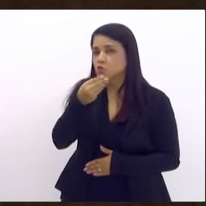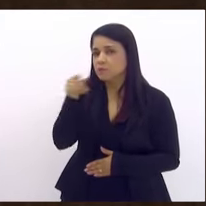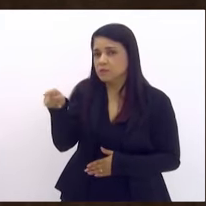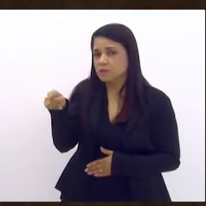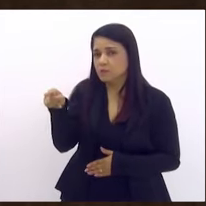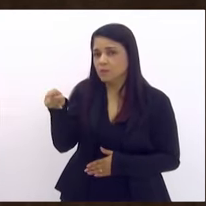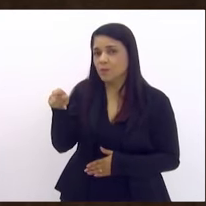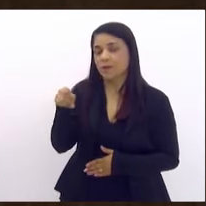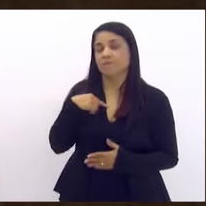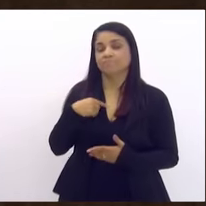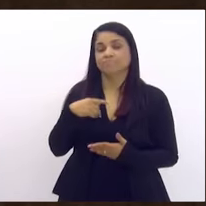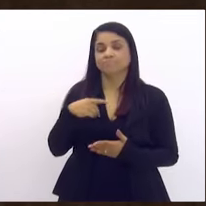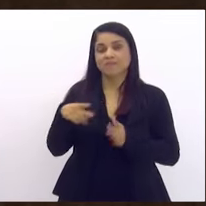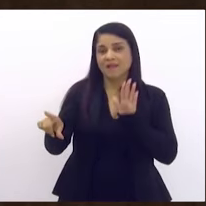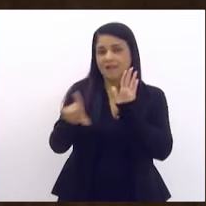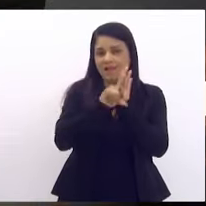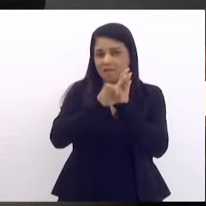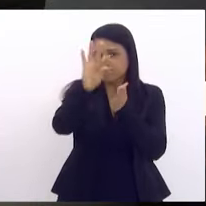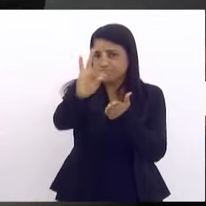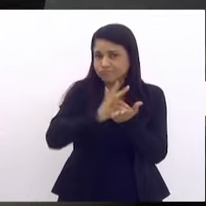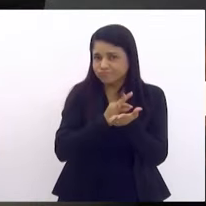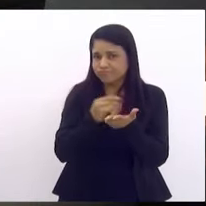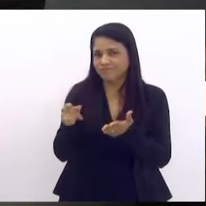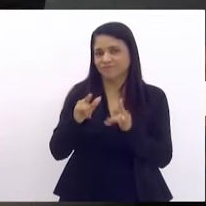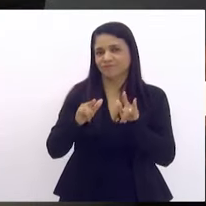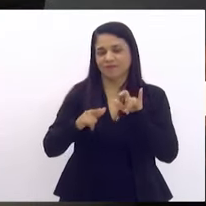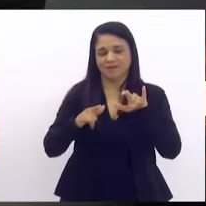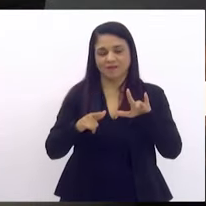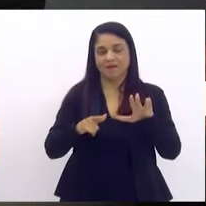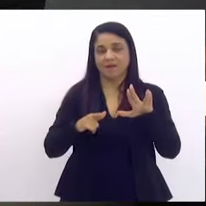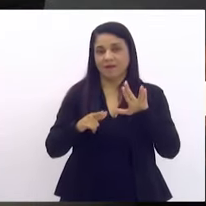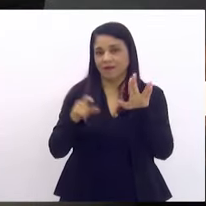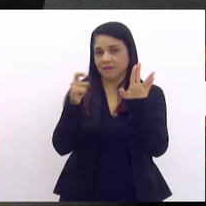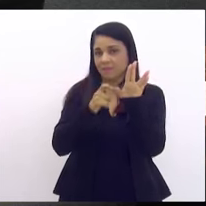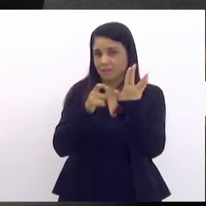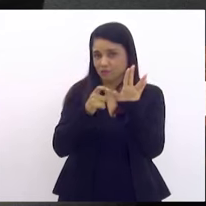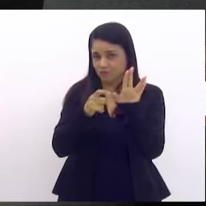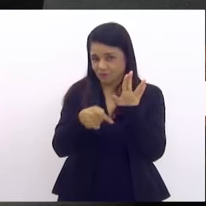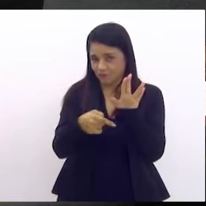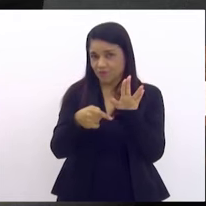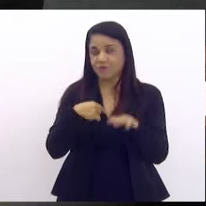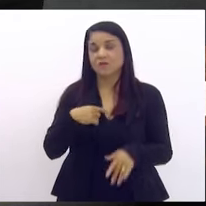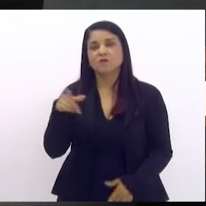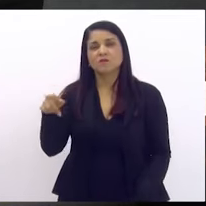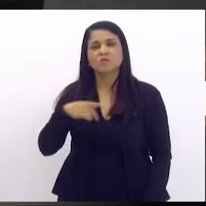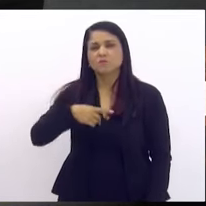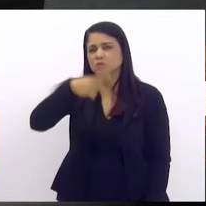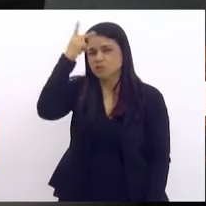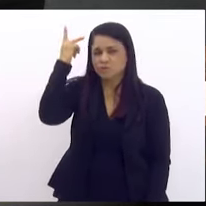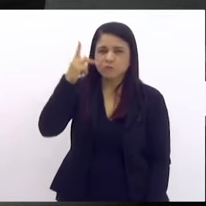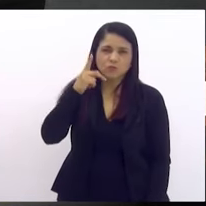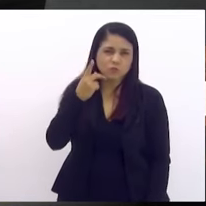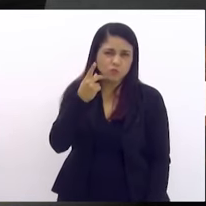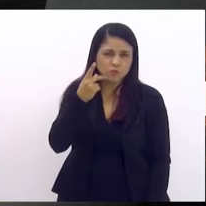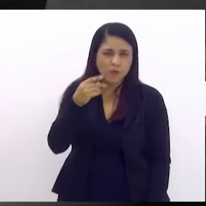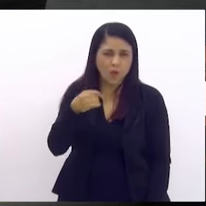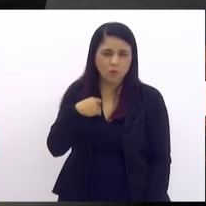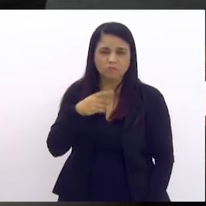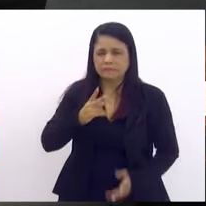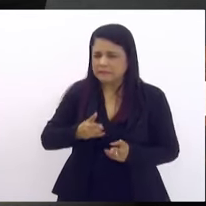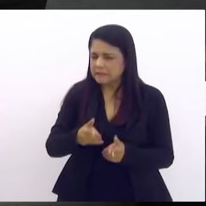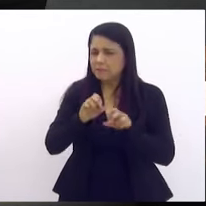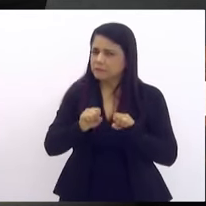Obrigado a todos Obrigado vocês obrigado aos colegas Deputado luí Paulo que sempre defendeu o projeto fez emendas